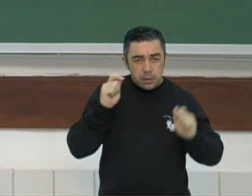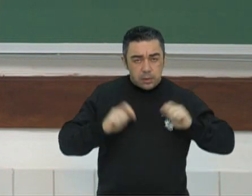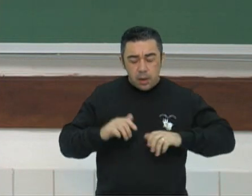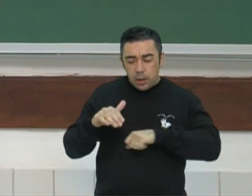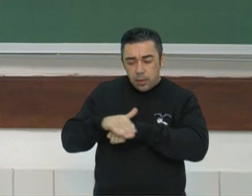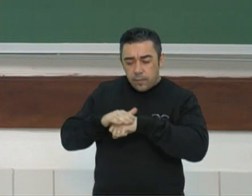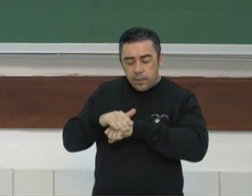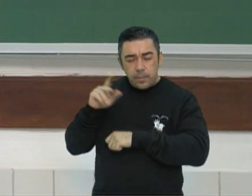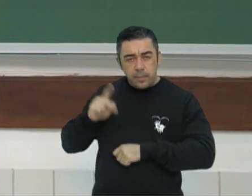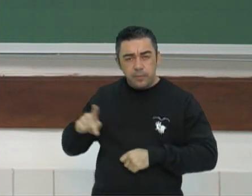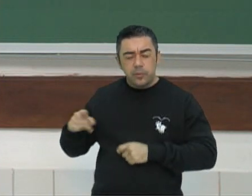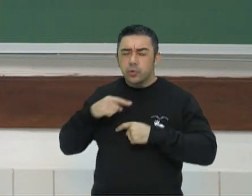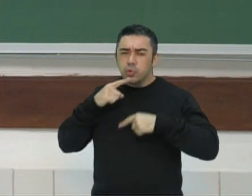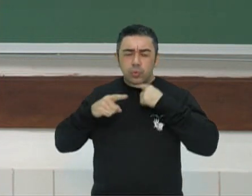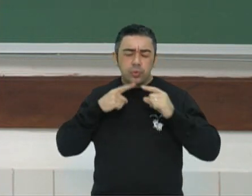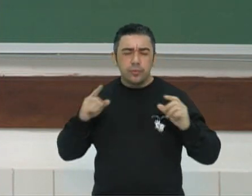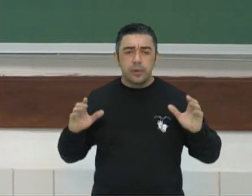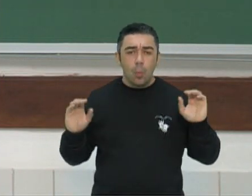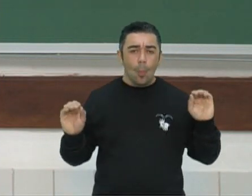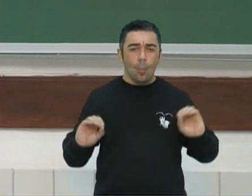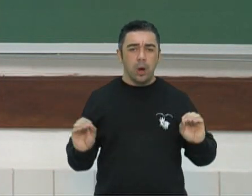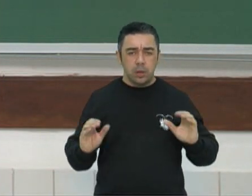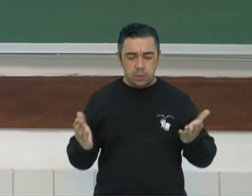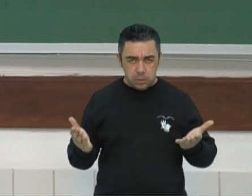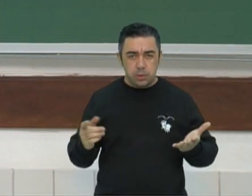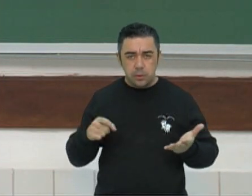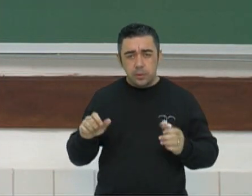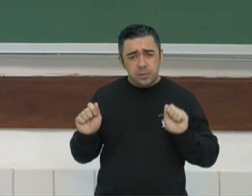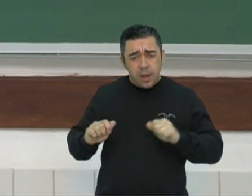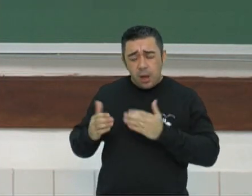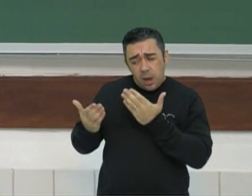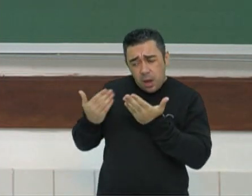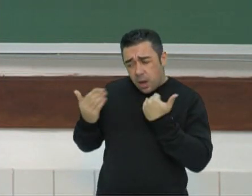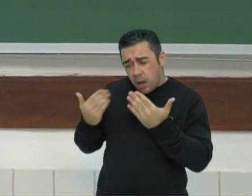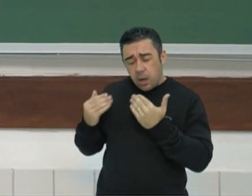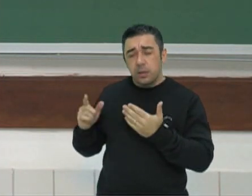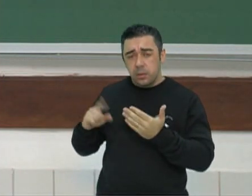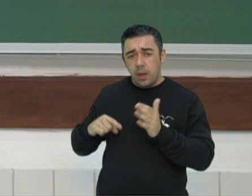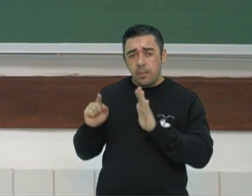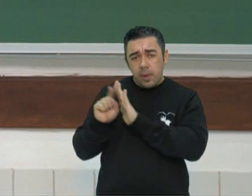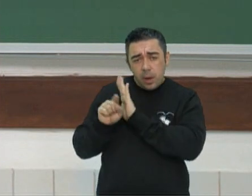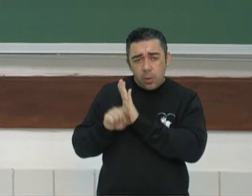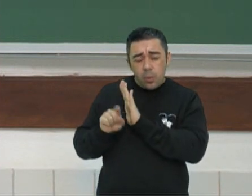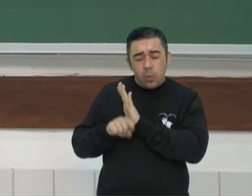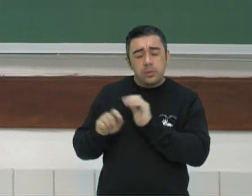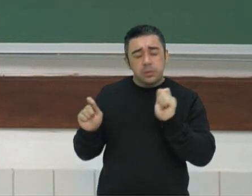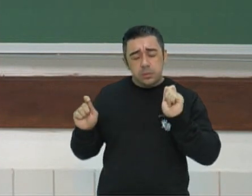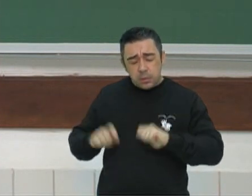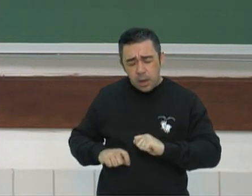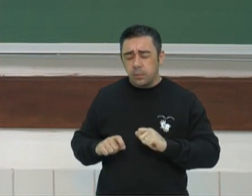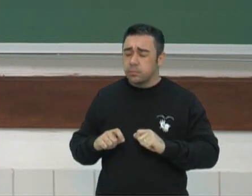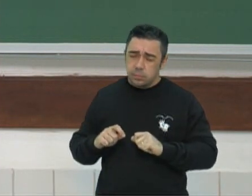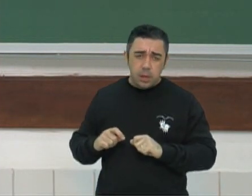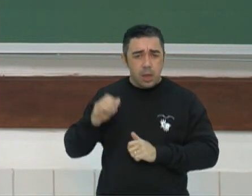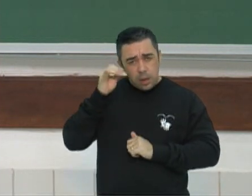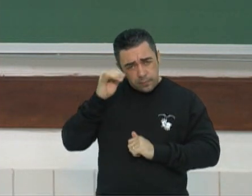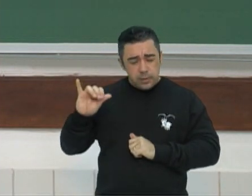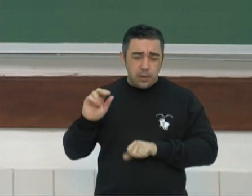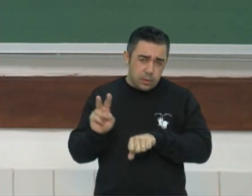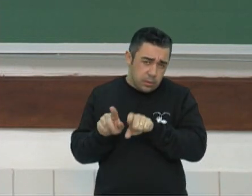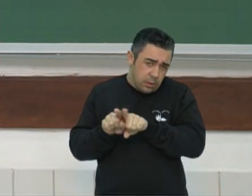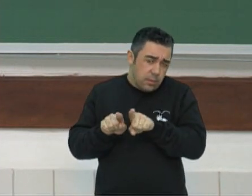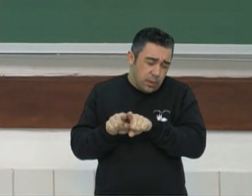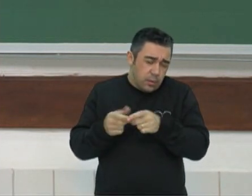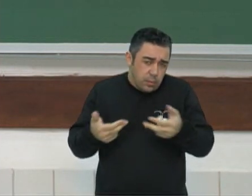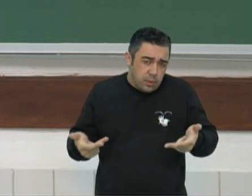as dúvidas que você tiver, pode, né, discutir com você muitas questões, algumas prevenções, inclusive,